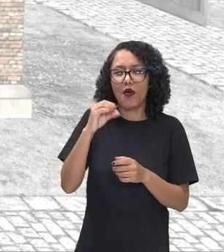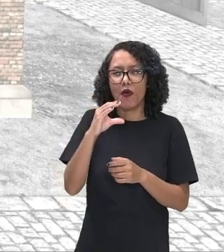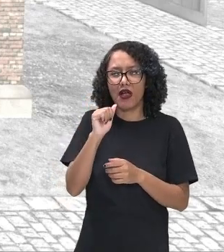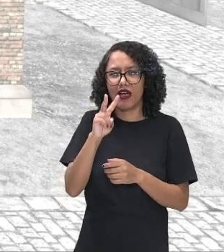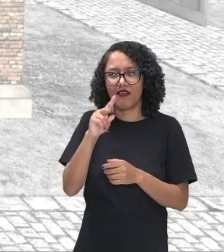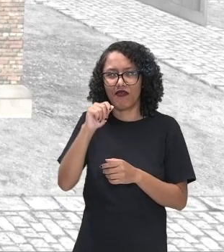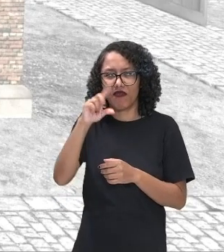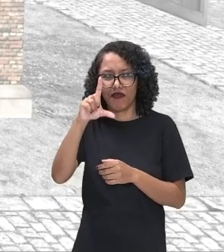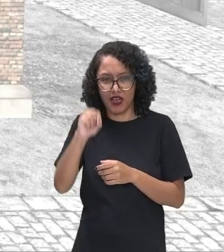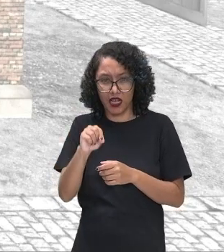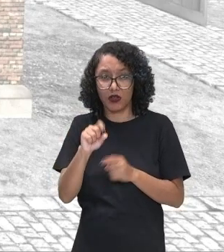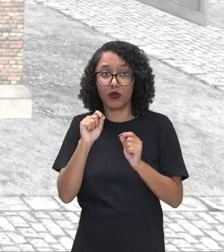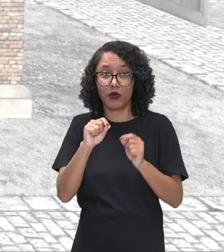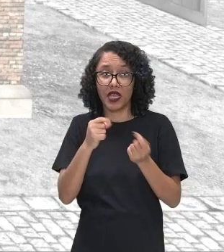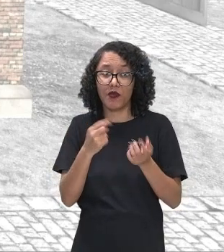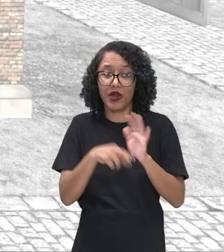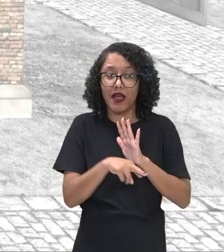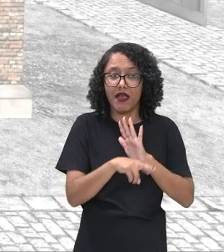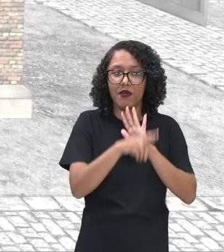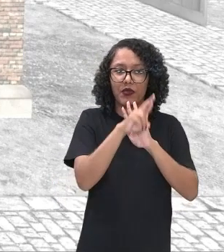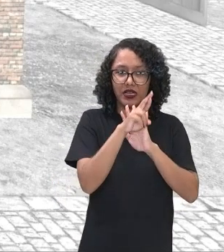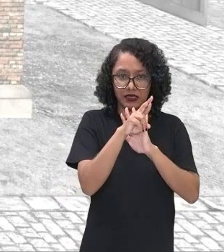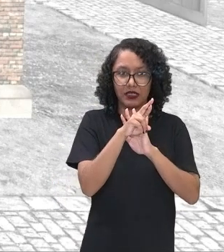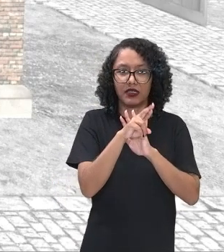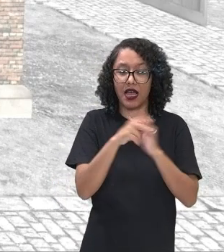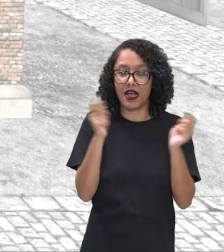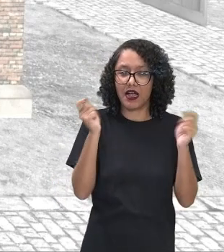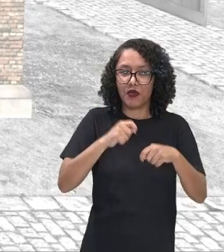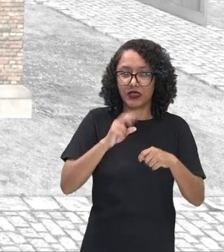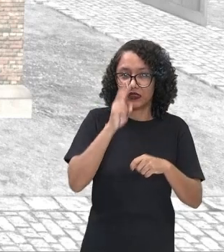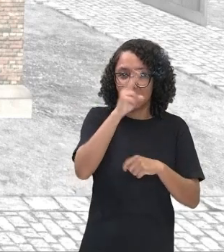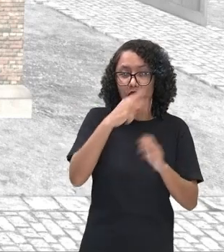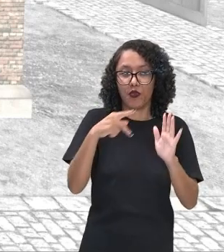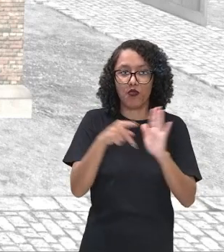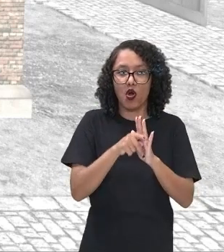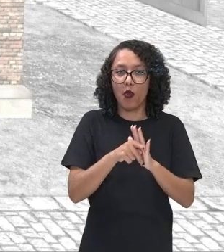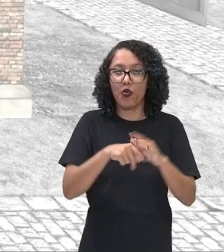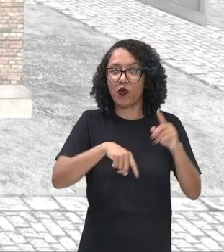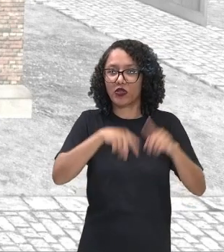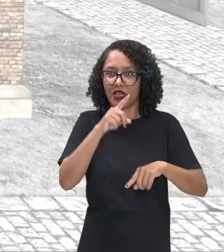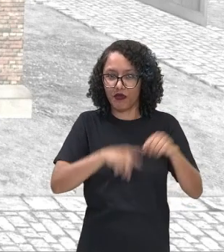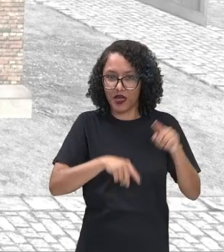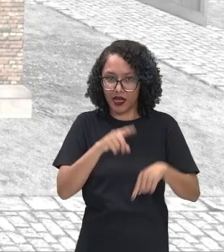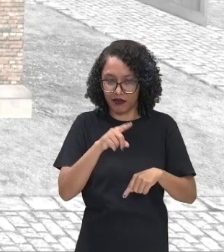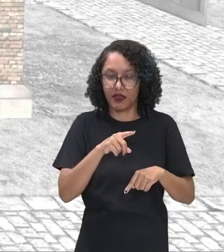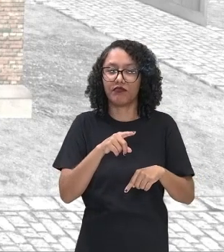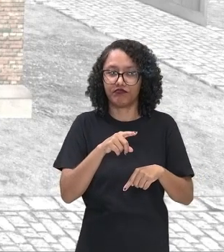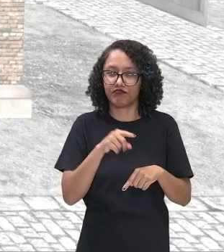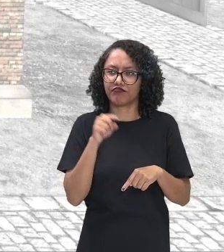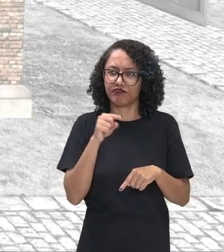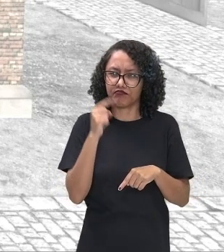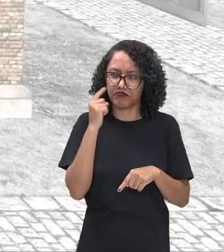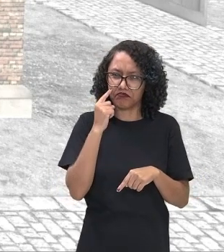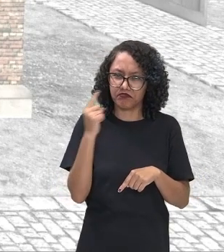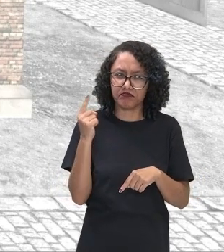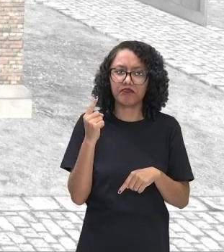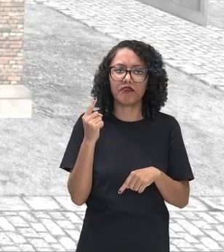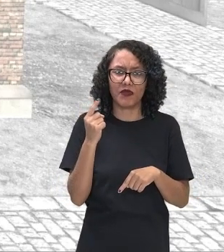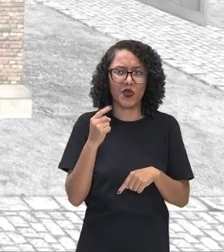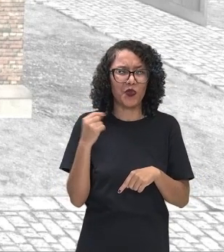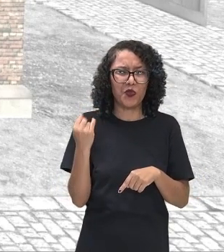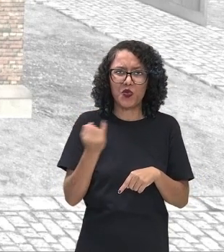a potência de uma máquina. A máquina a vapor é uma invenção que desempenhou um